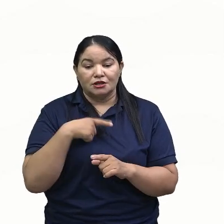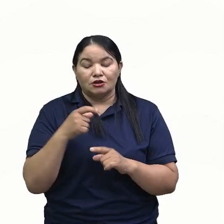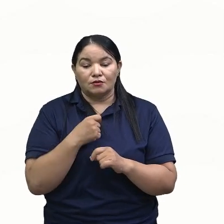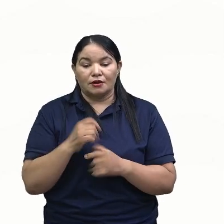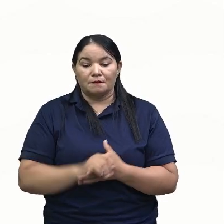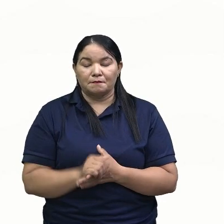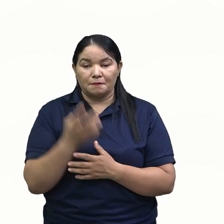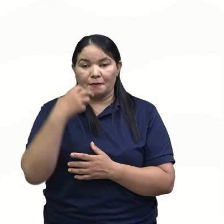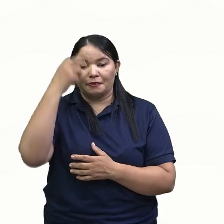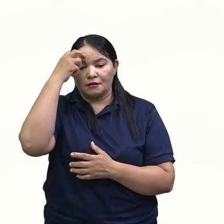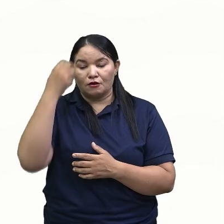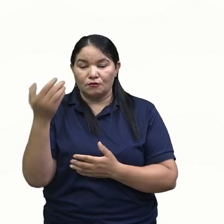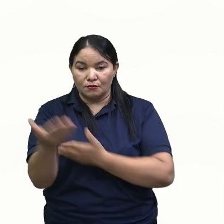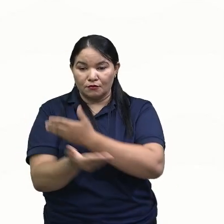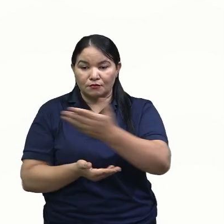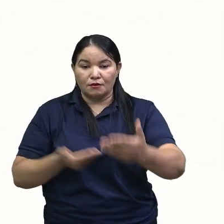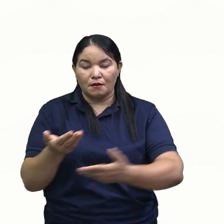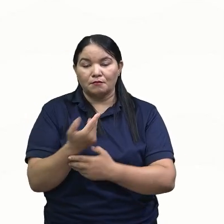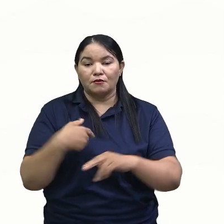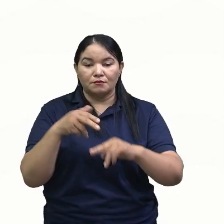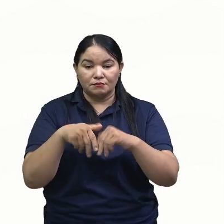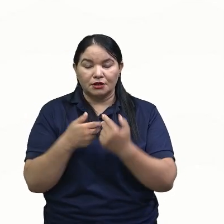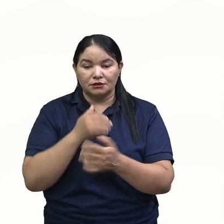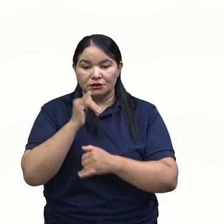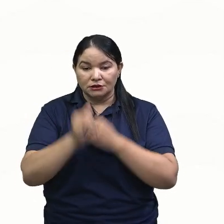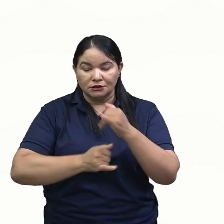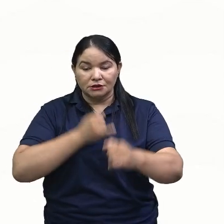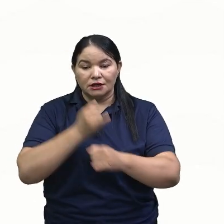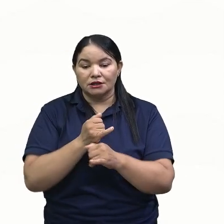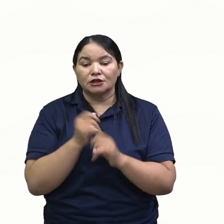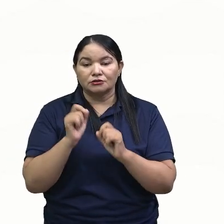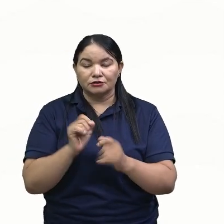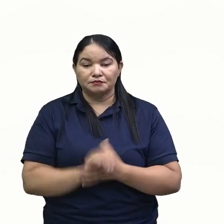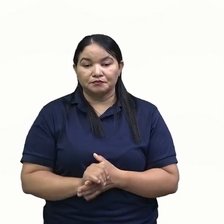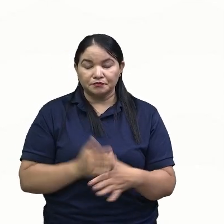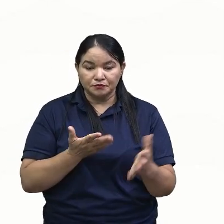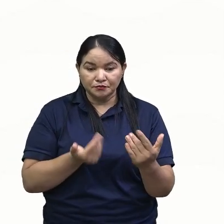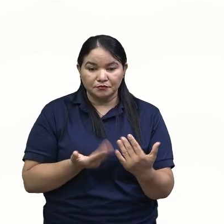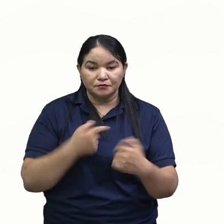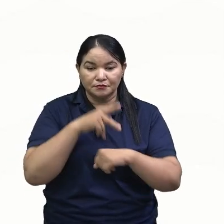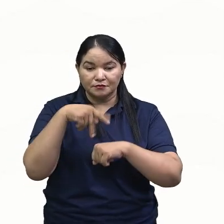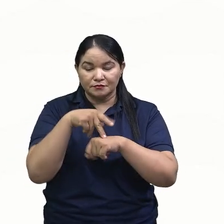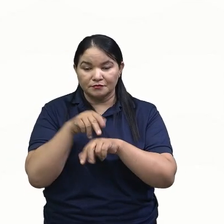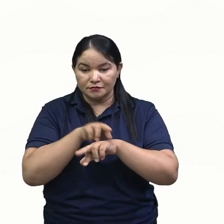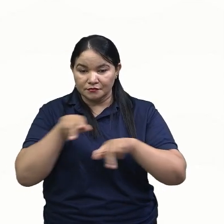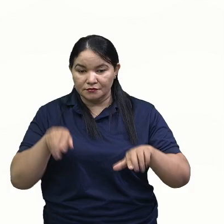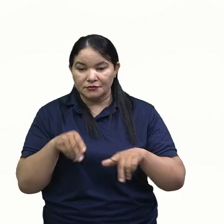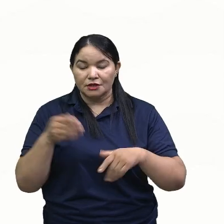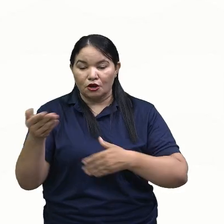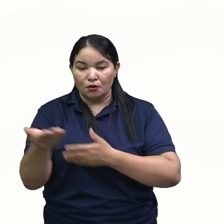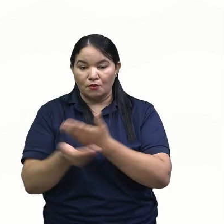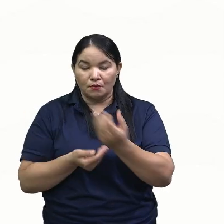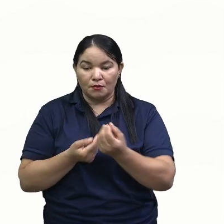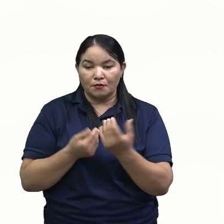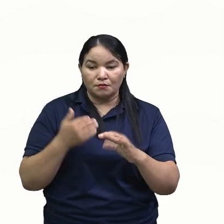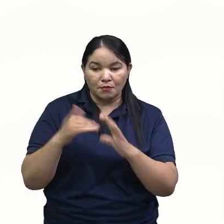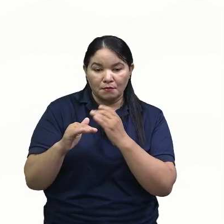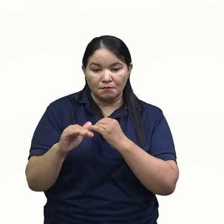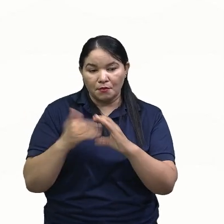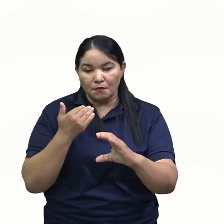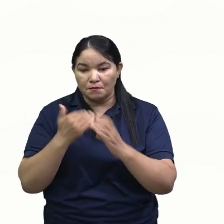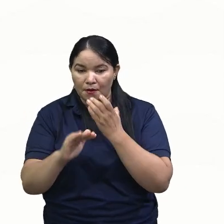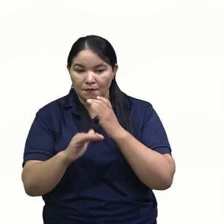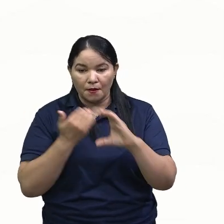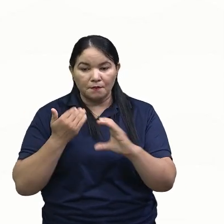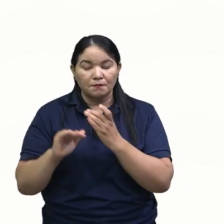trocas culturais via internet, onde jovens de diferentes países compartilham